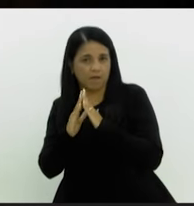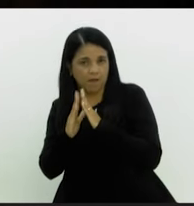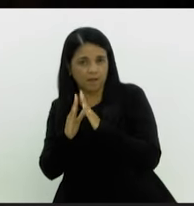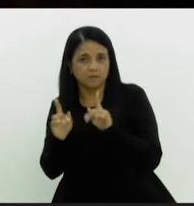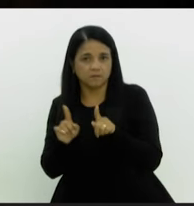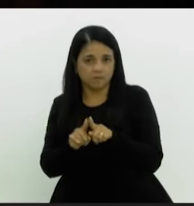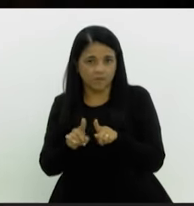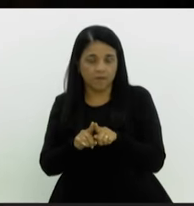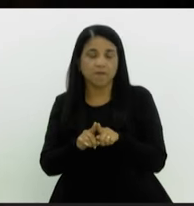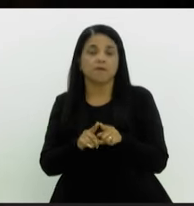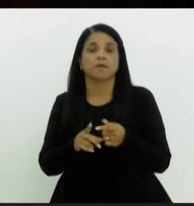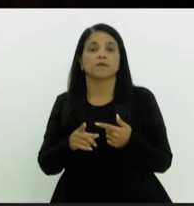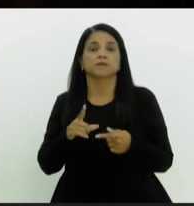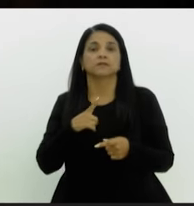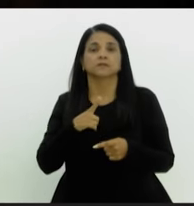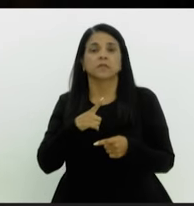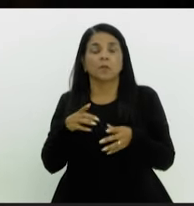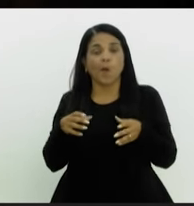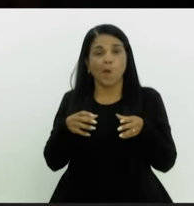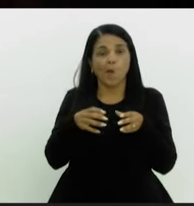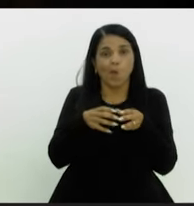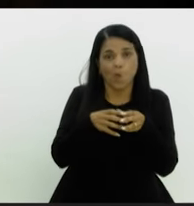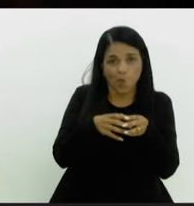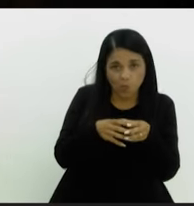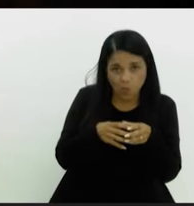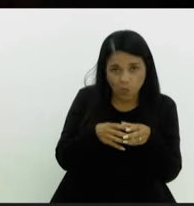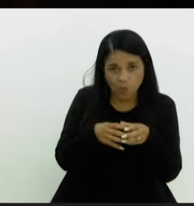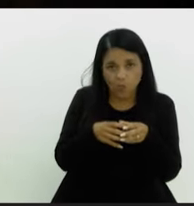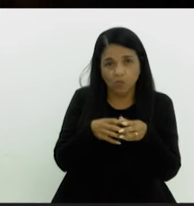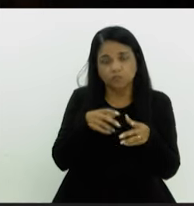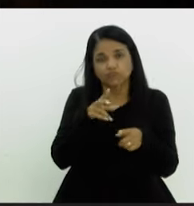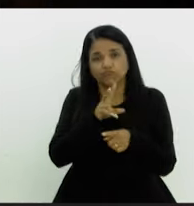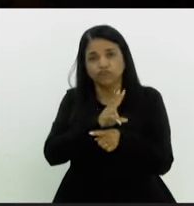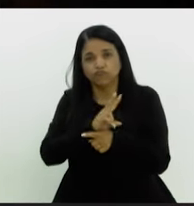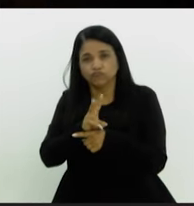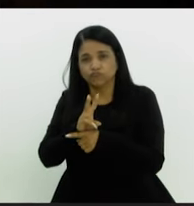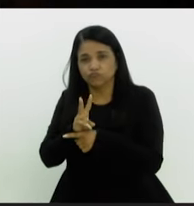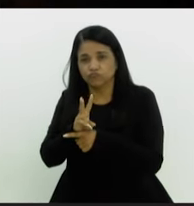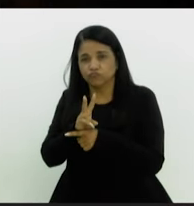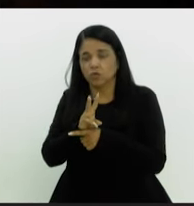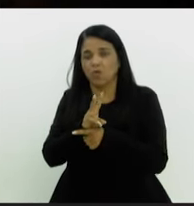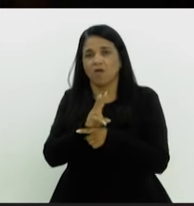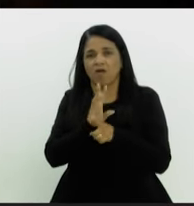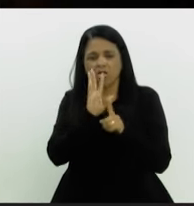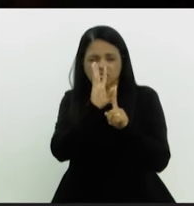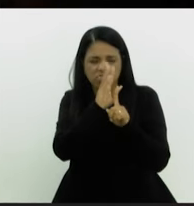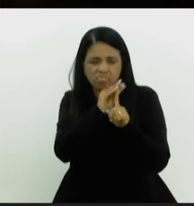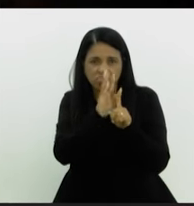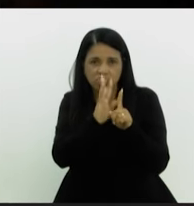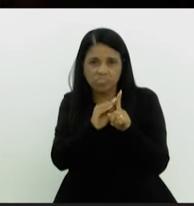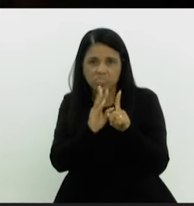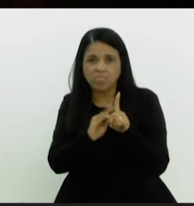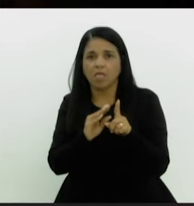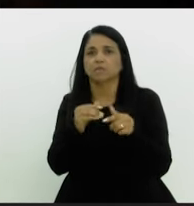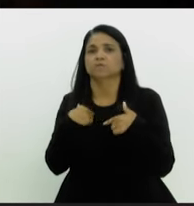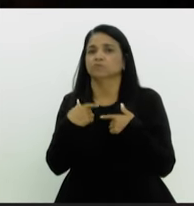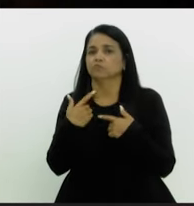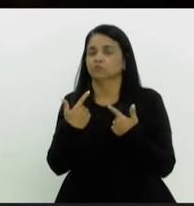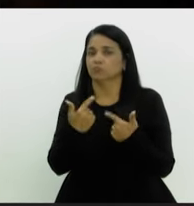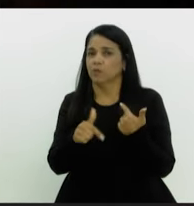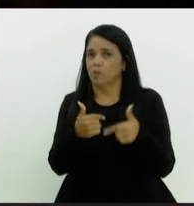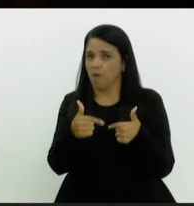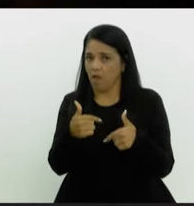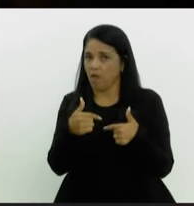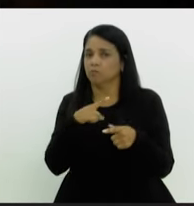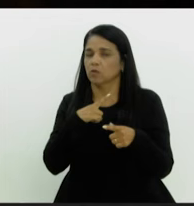e a gente tem uma comissão de de de proteção ao assédio eh no trabalho que é a CAV já